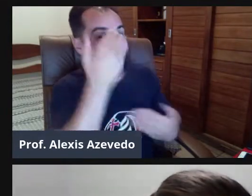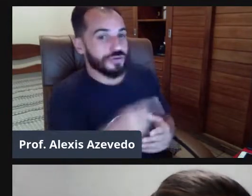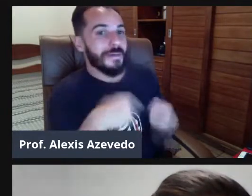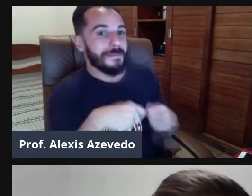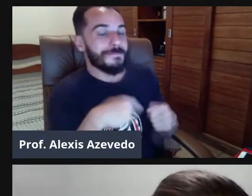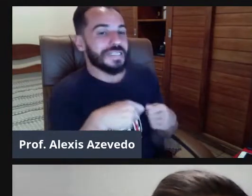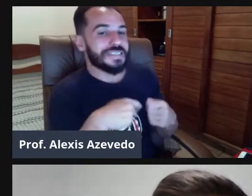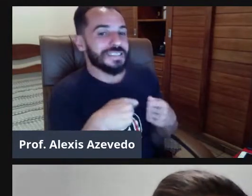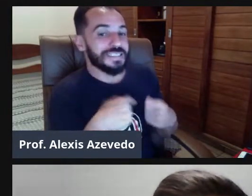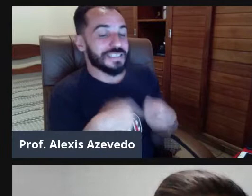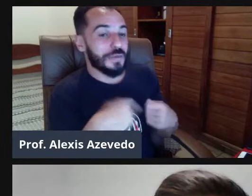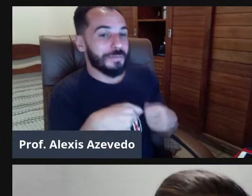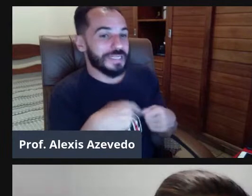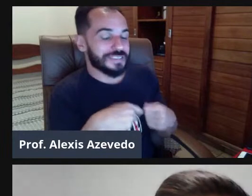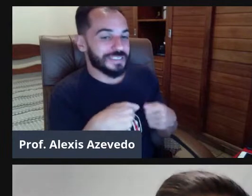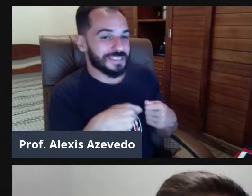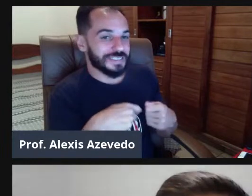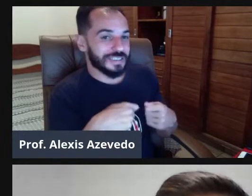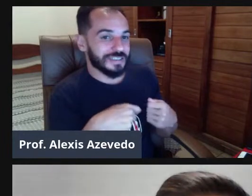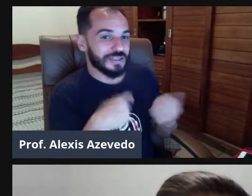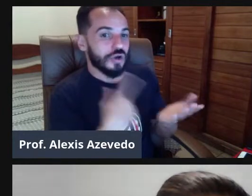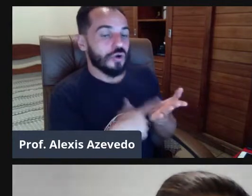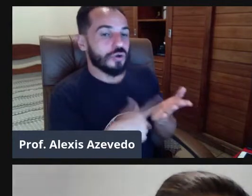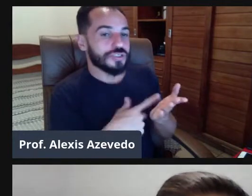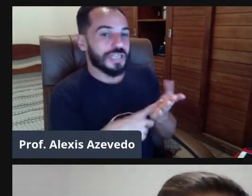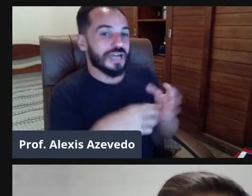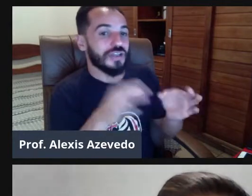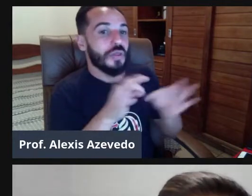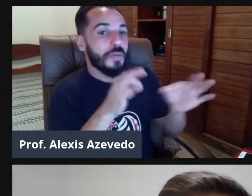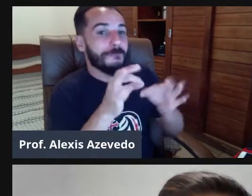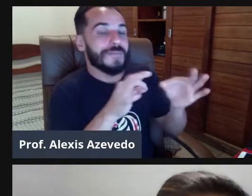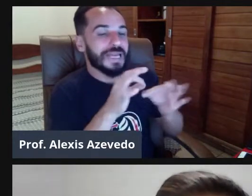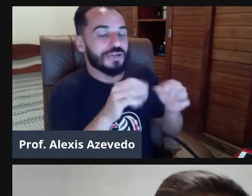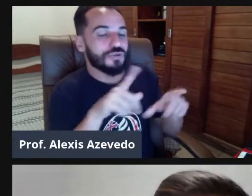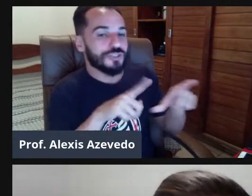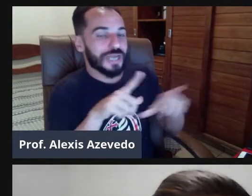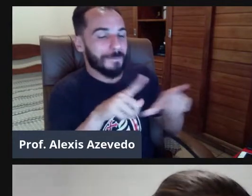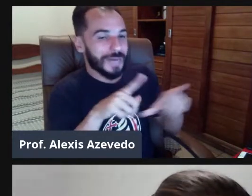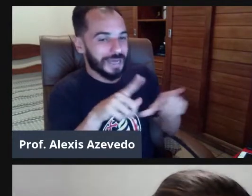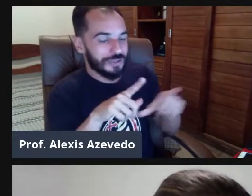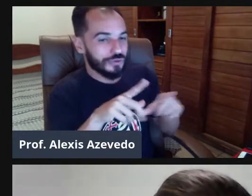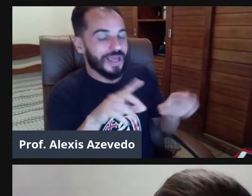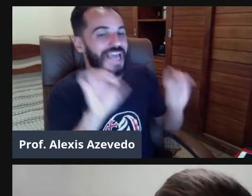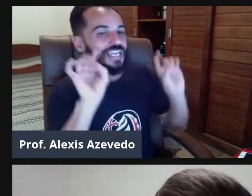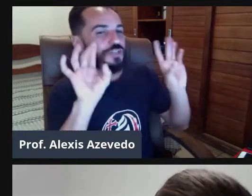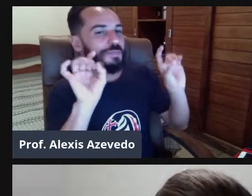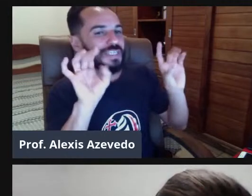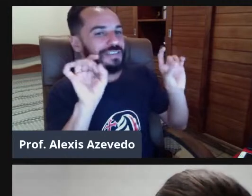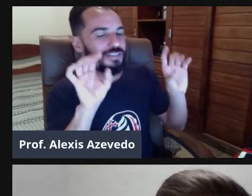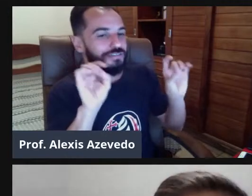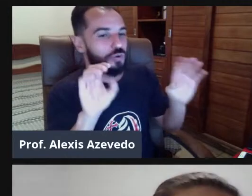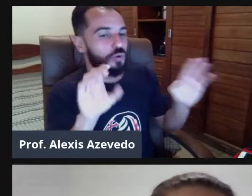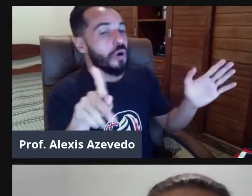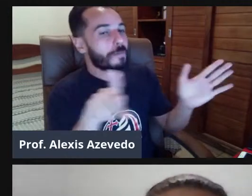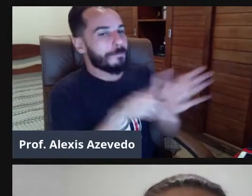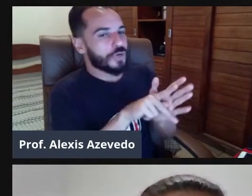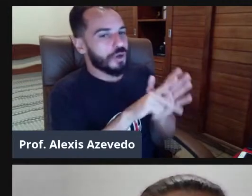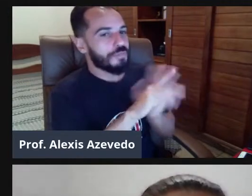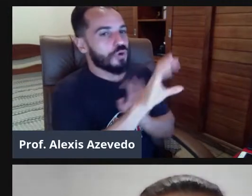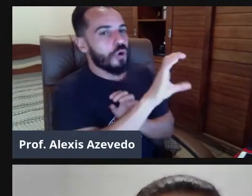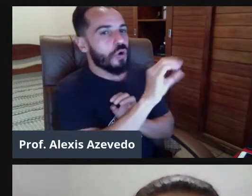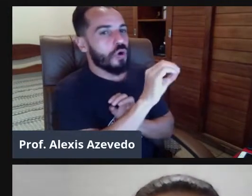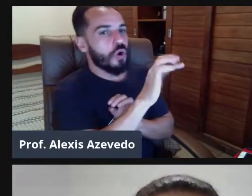dos planos de trabalho específicos aprovado no âmbito dos colegiados de curso, né?